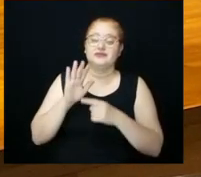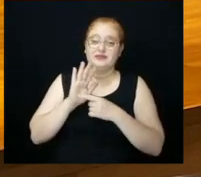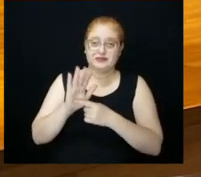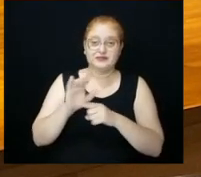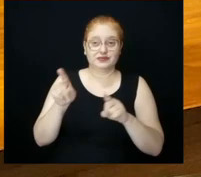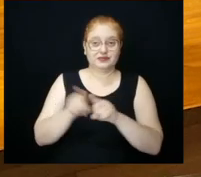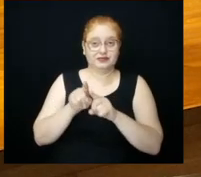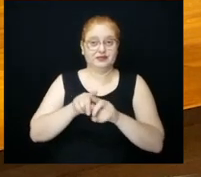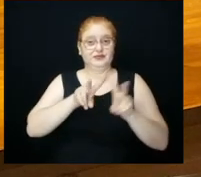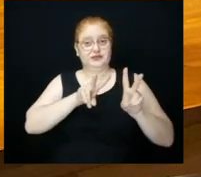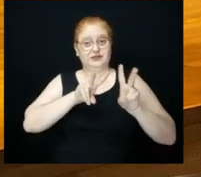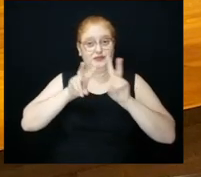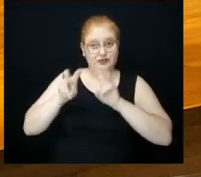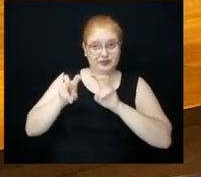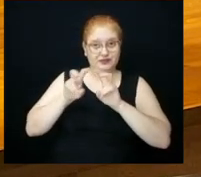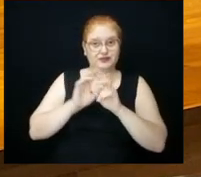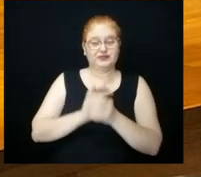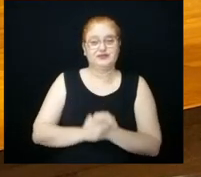Aparecem questões